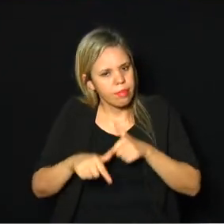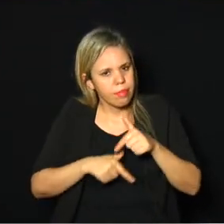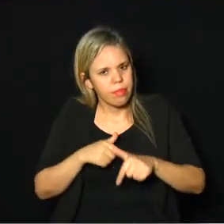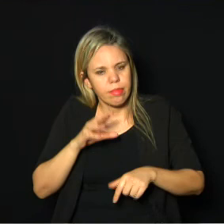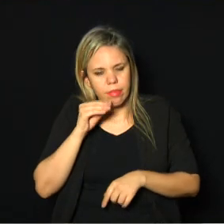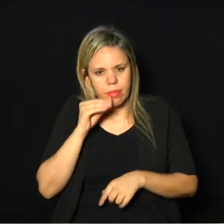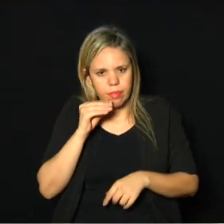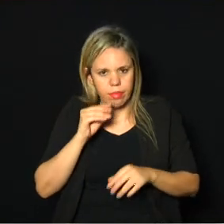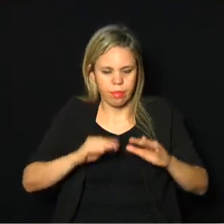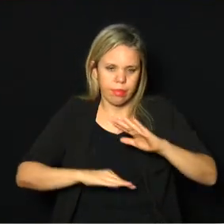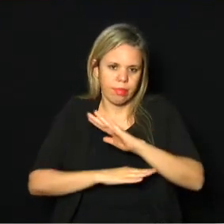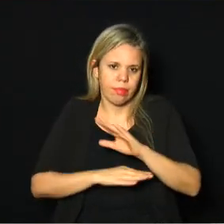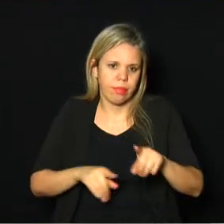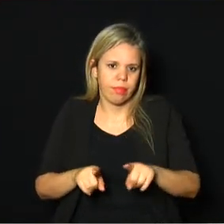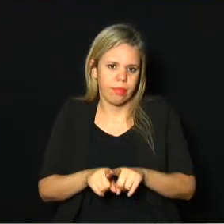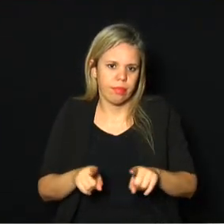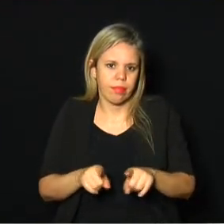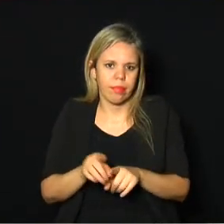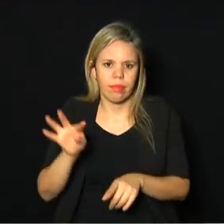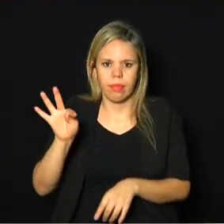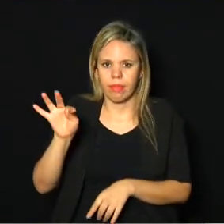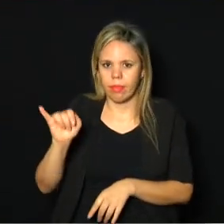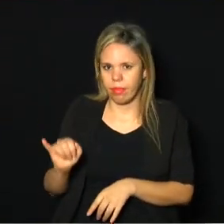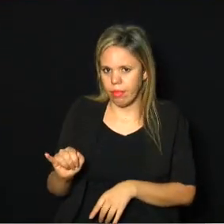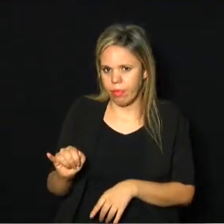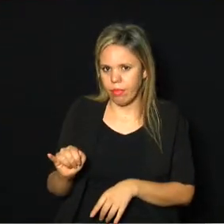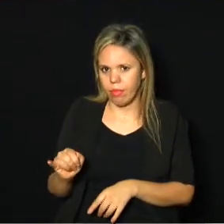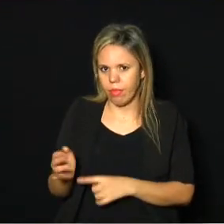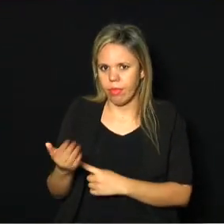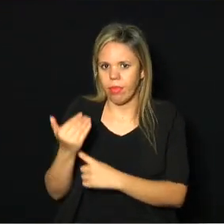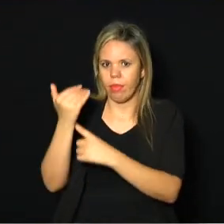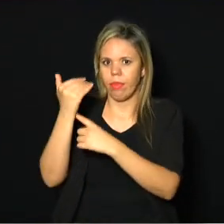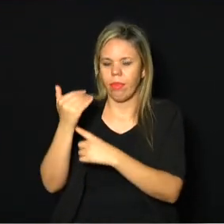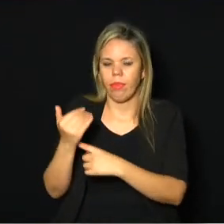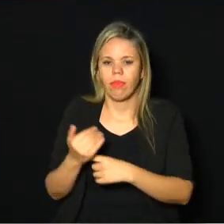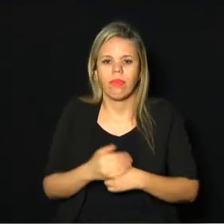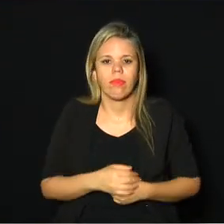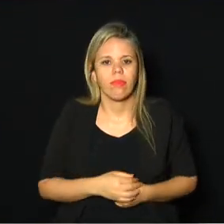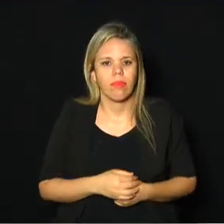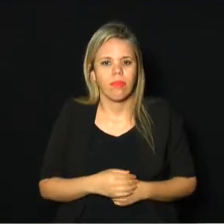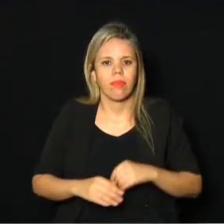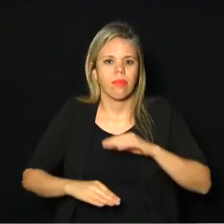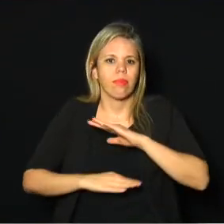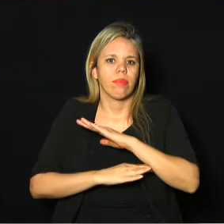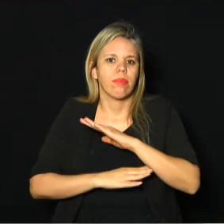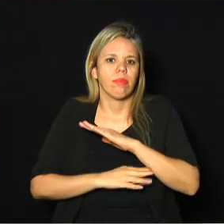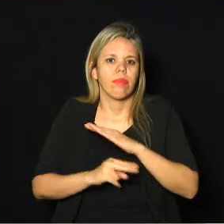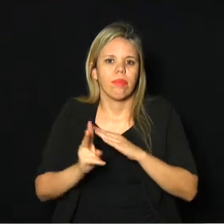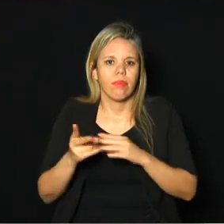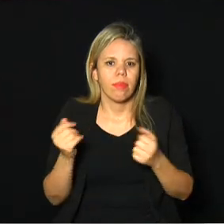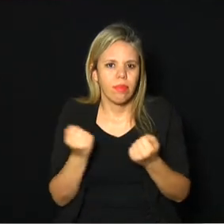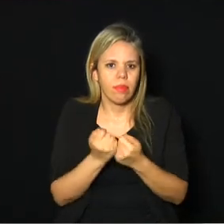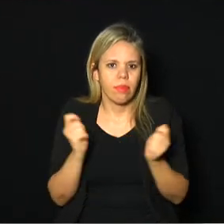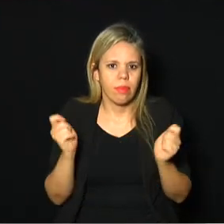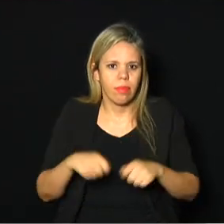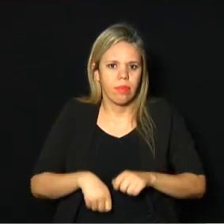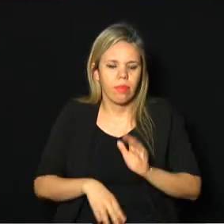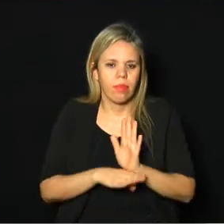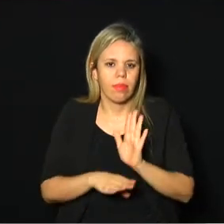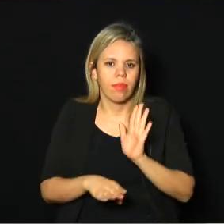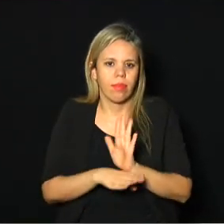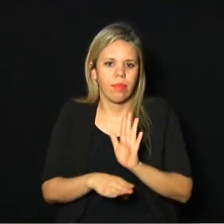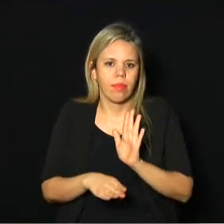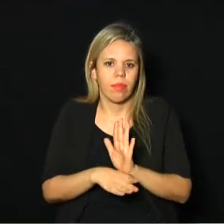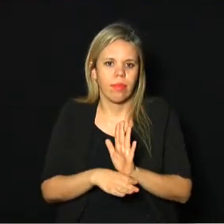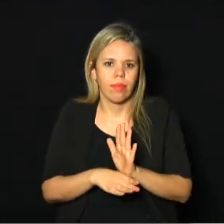todos os funcionários, aos funcionários da TI, né, da tecnologia aqui da Câmara, que fazem possível